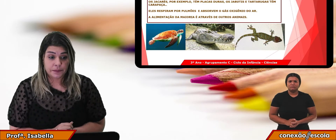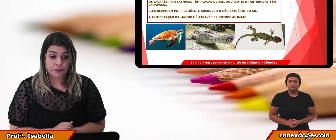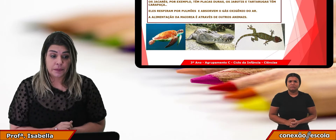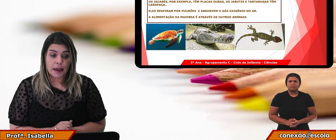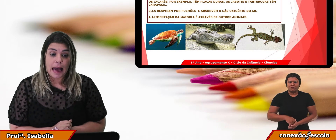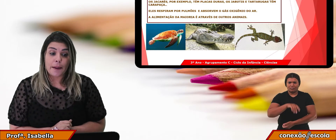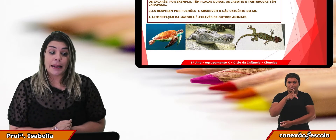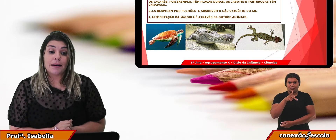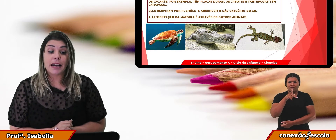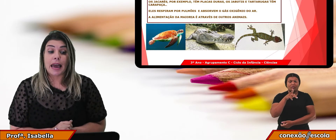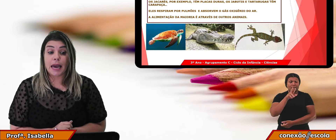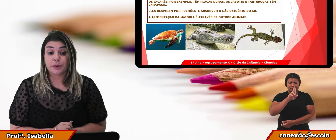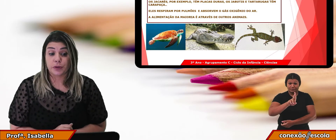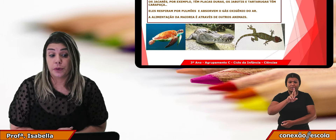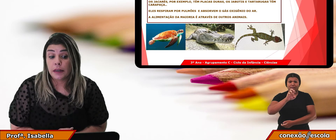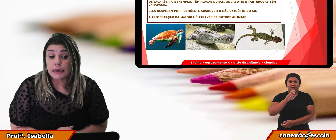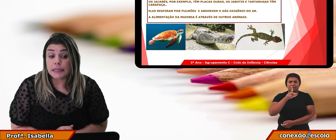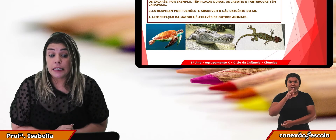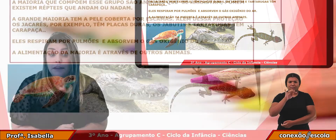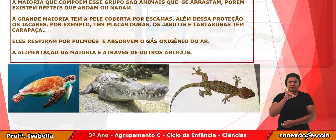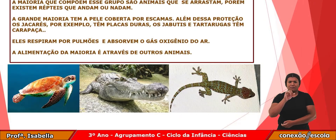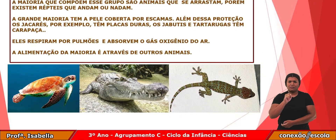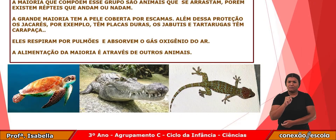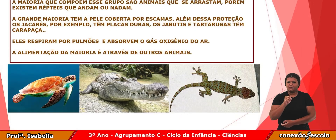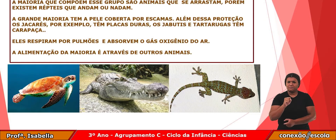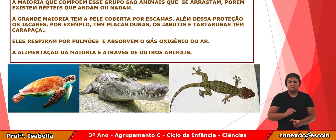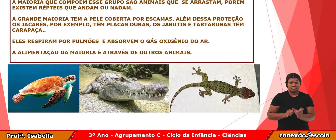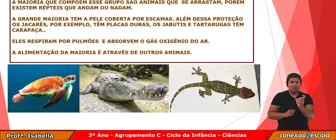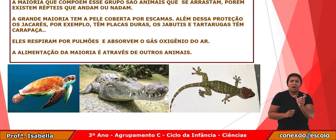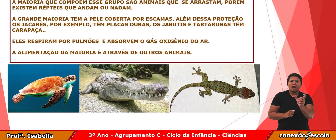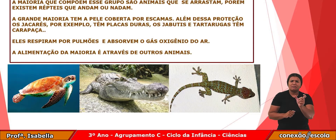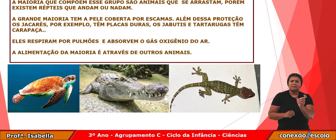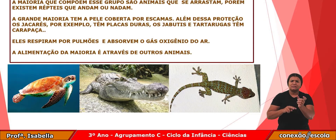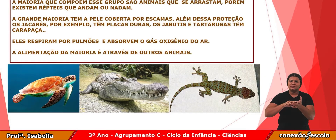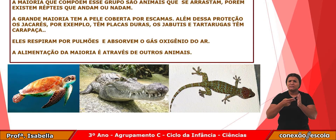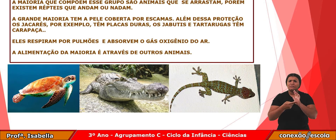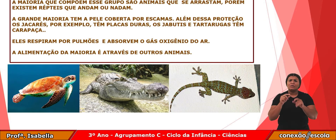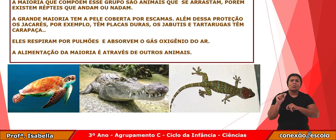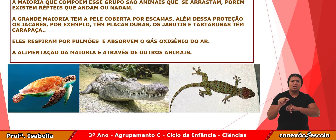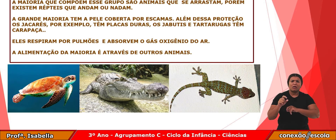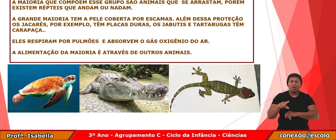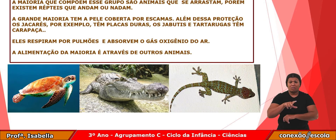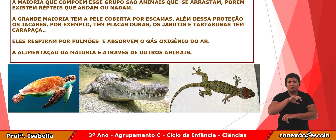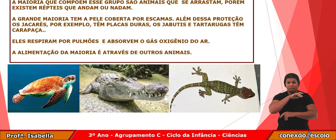Répteis. A palavra réptil significa aquele que